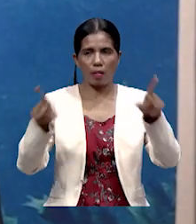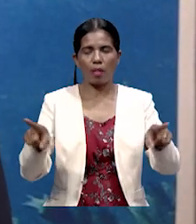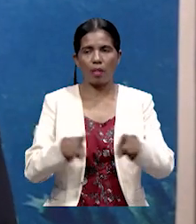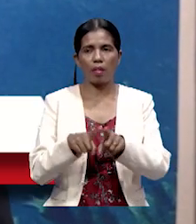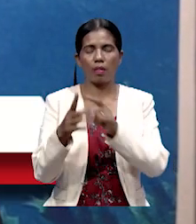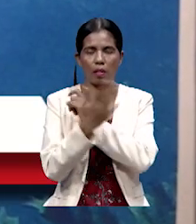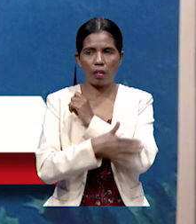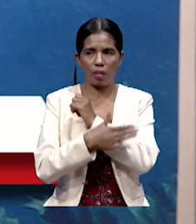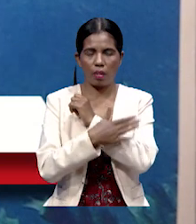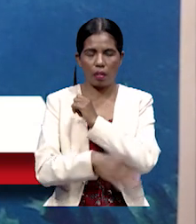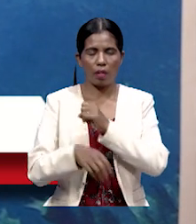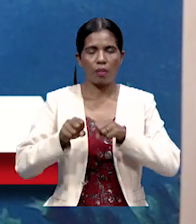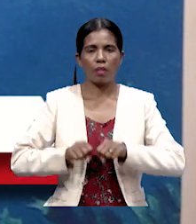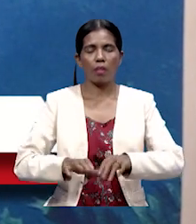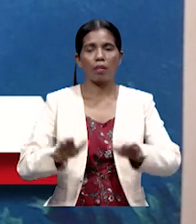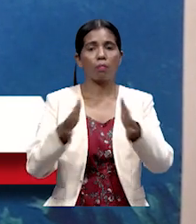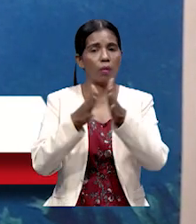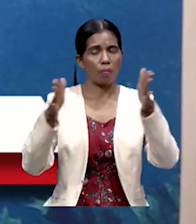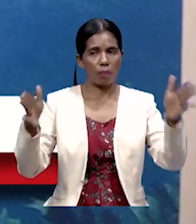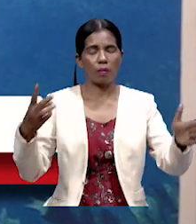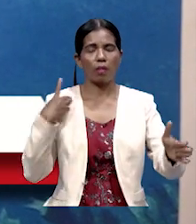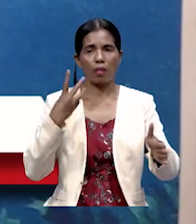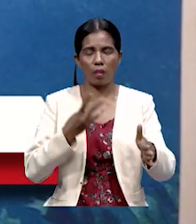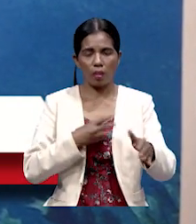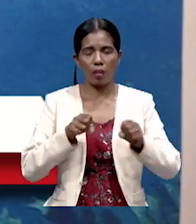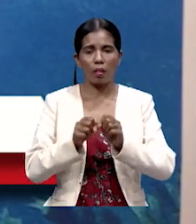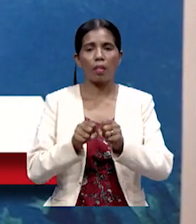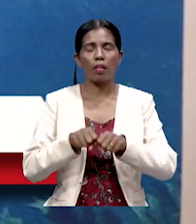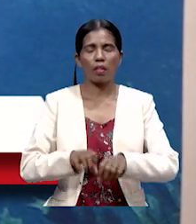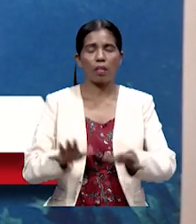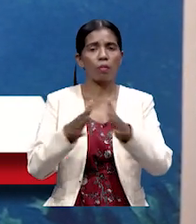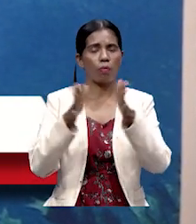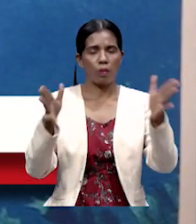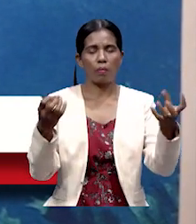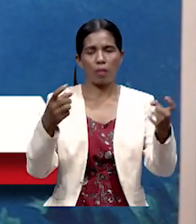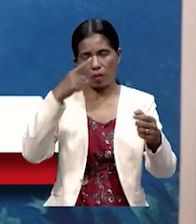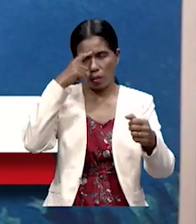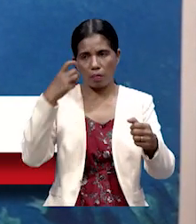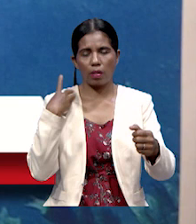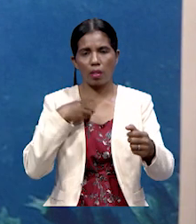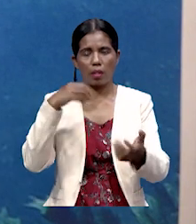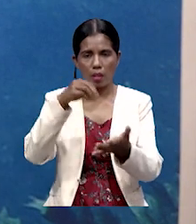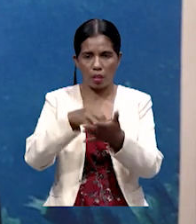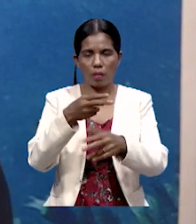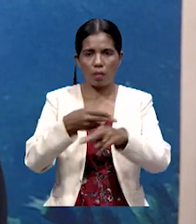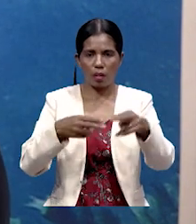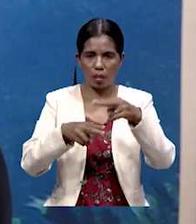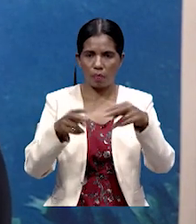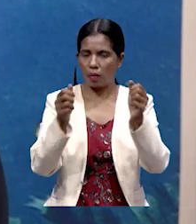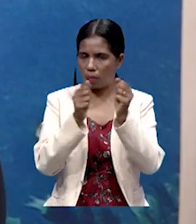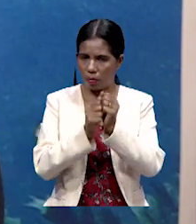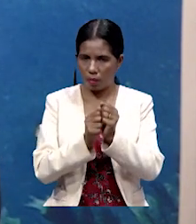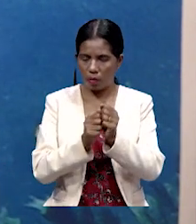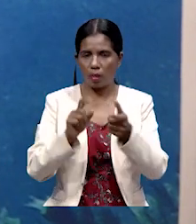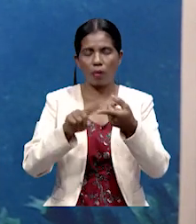nação, o Tassi nebe Luan Liu. E tem recurso Tassi Bot Liu. Também tem, mas está Taulima Namoto, Rabelo